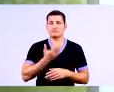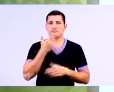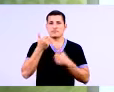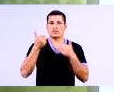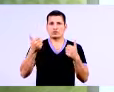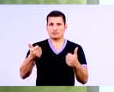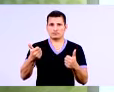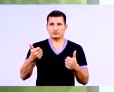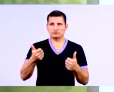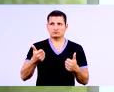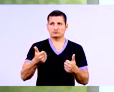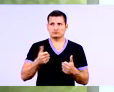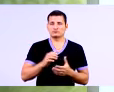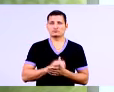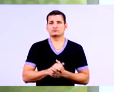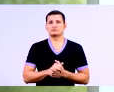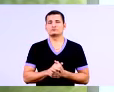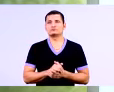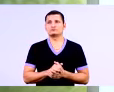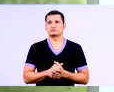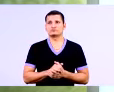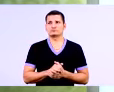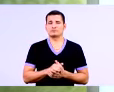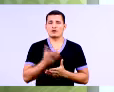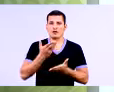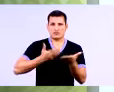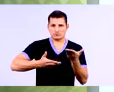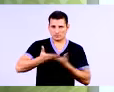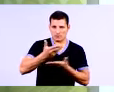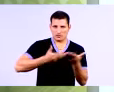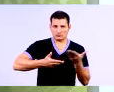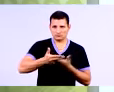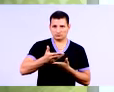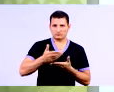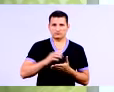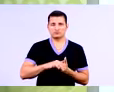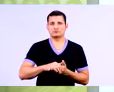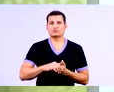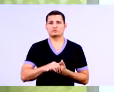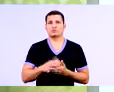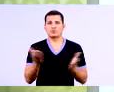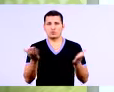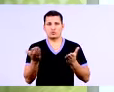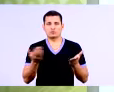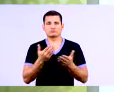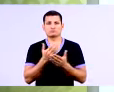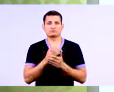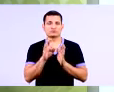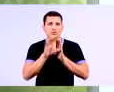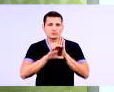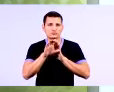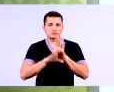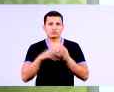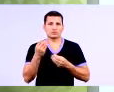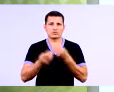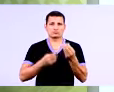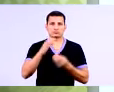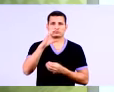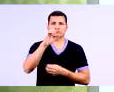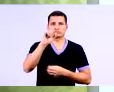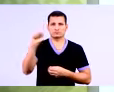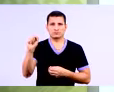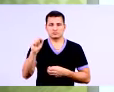melhoramentos relacionados à estilização. Nós veremos hoje o conceito de estilização de uma forma